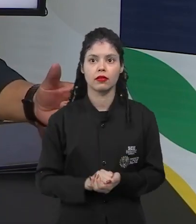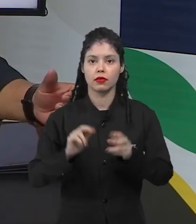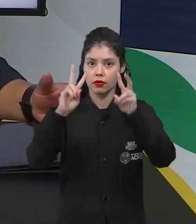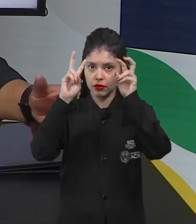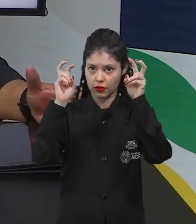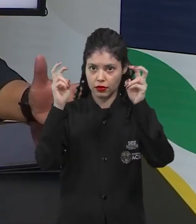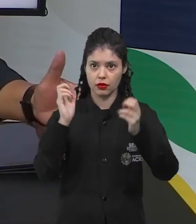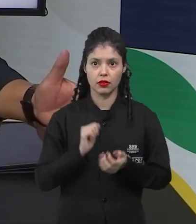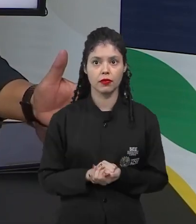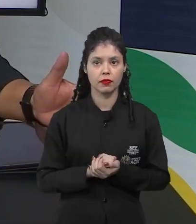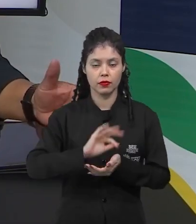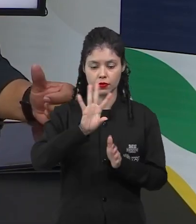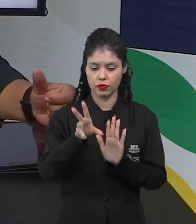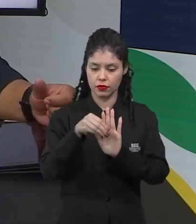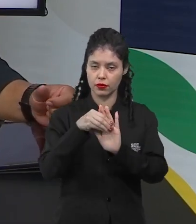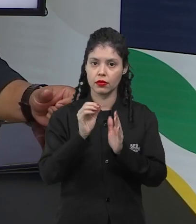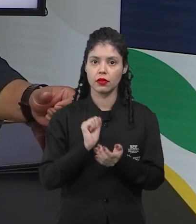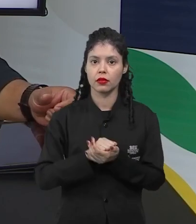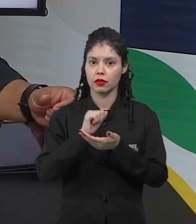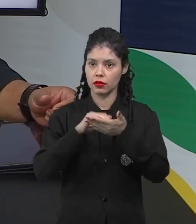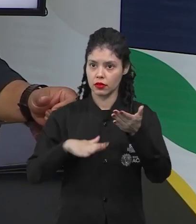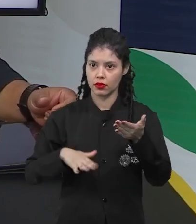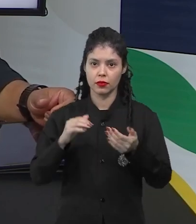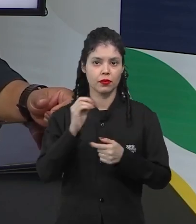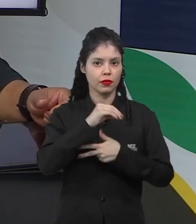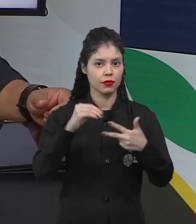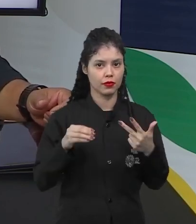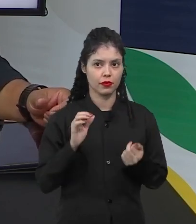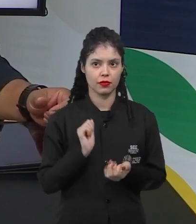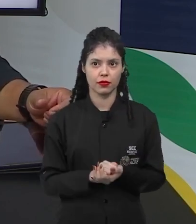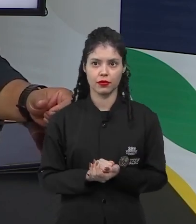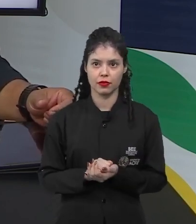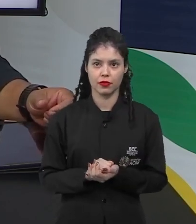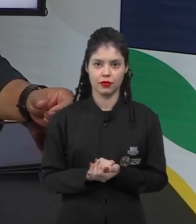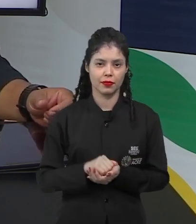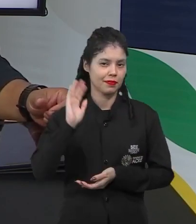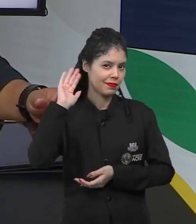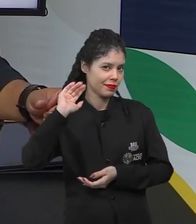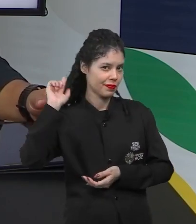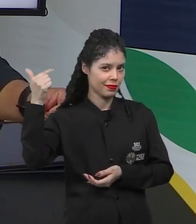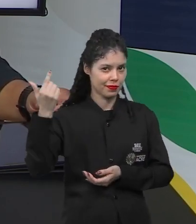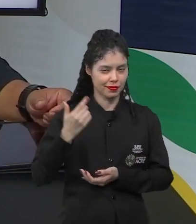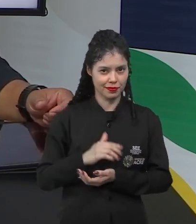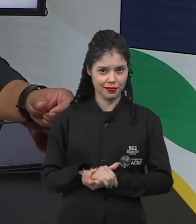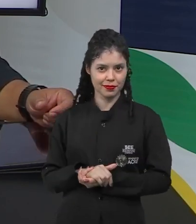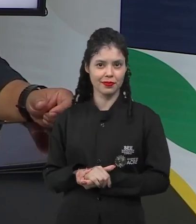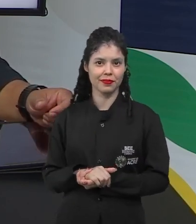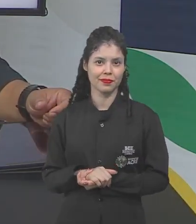abordar uma aplicação dessas fórmulas no Enem, tá bom? Até a próxima.